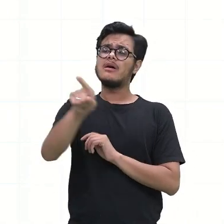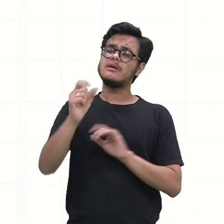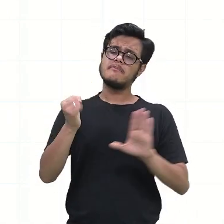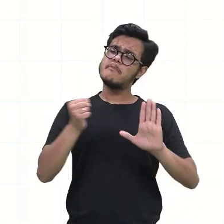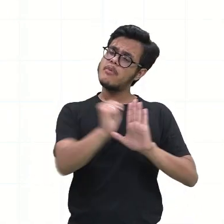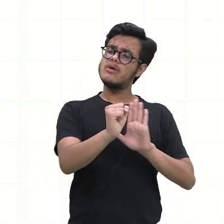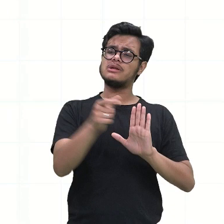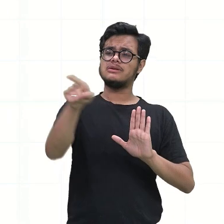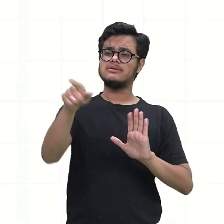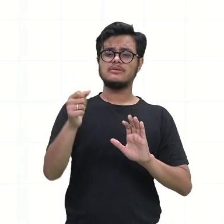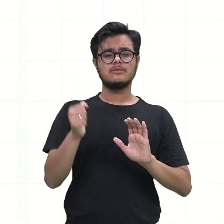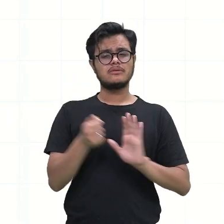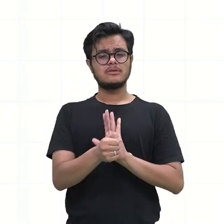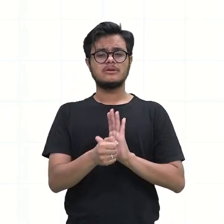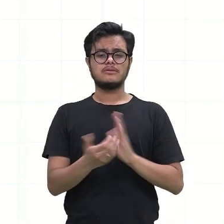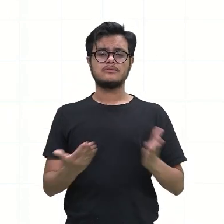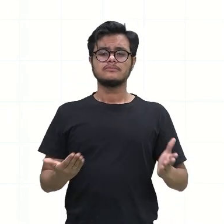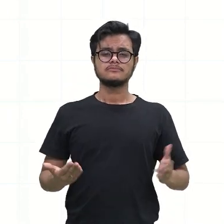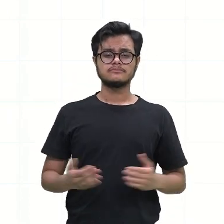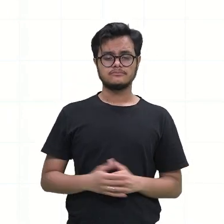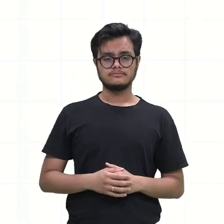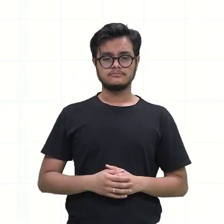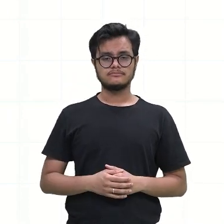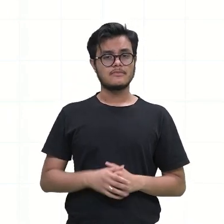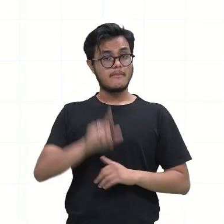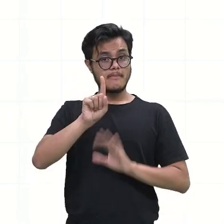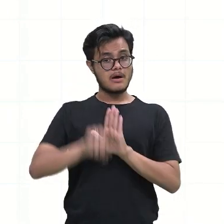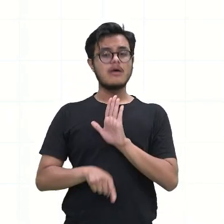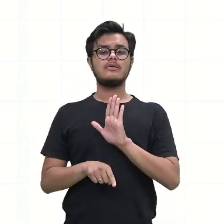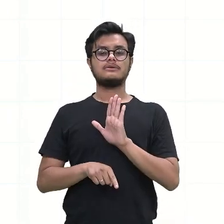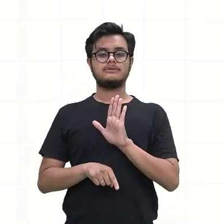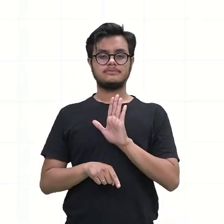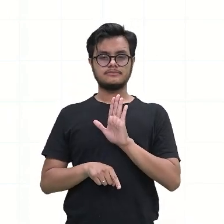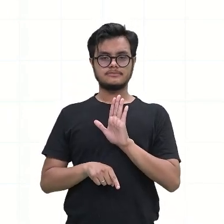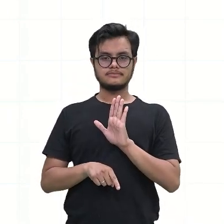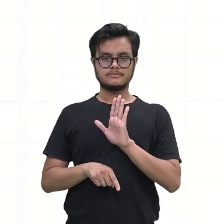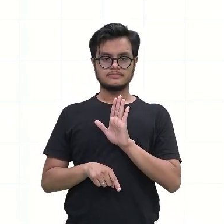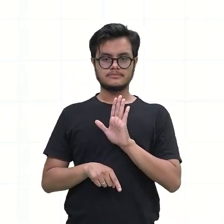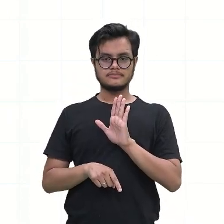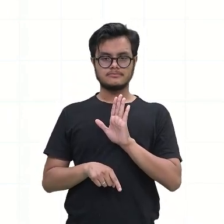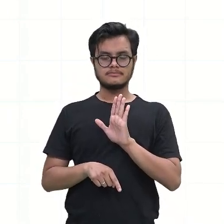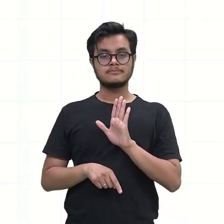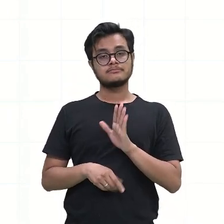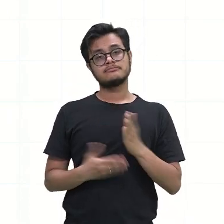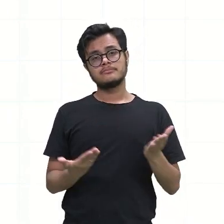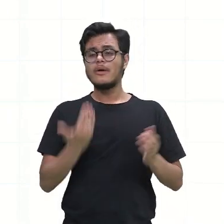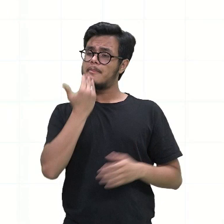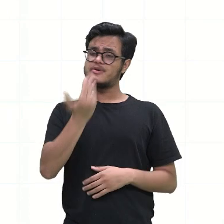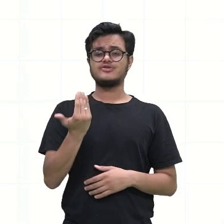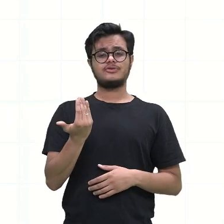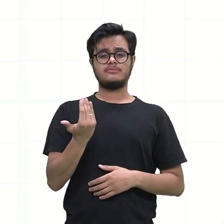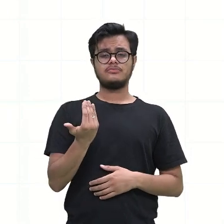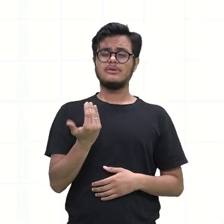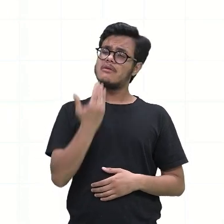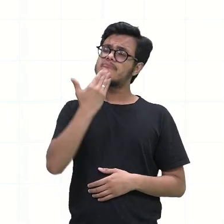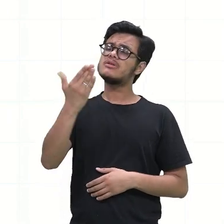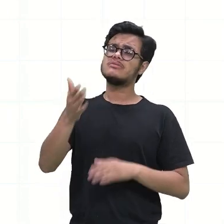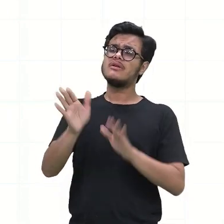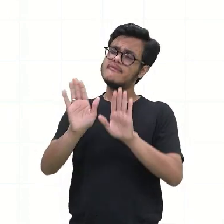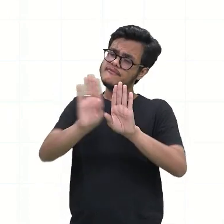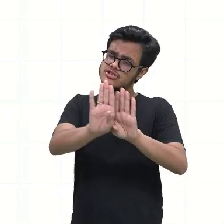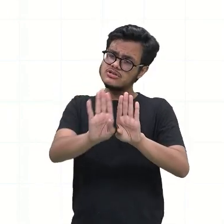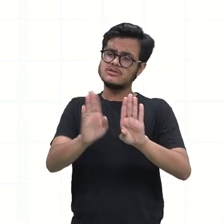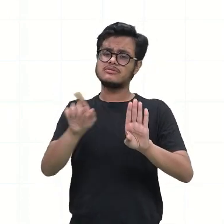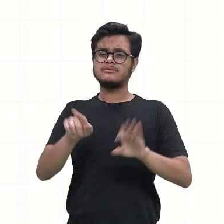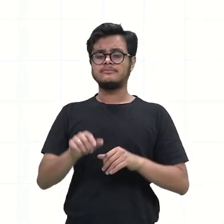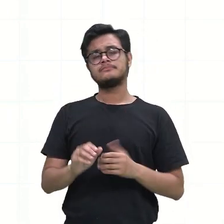feche a porta da sala. É uma ordem, não é? Ou pelo menos um pedido. Quando eu digo